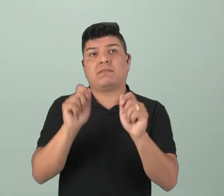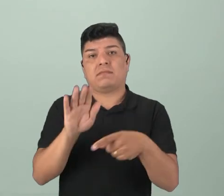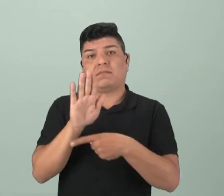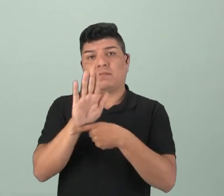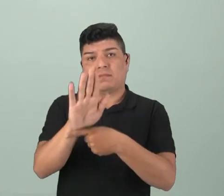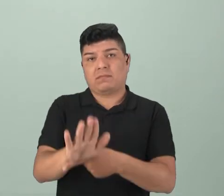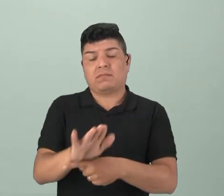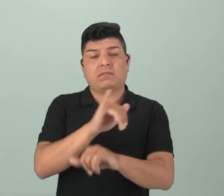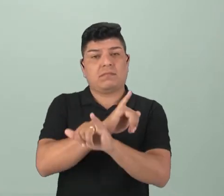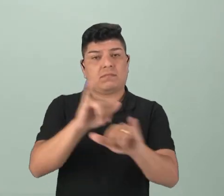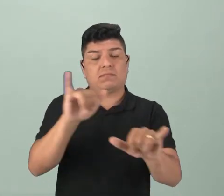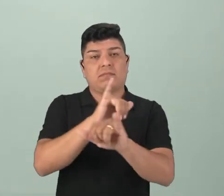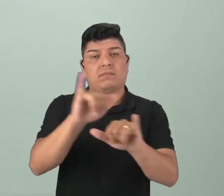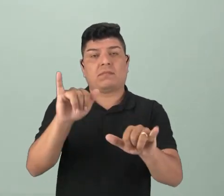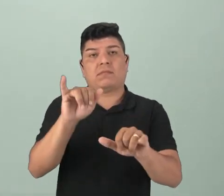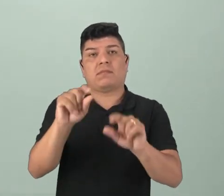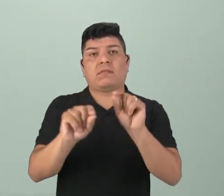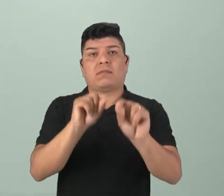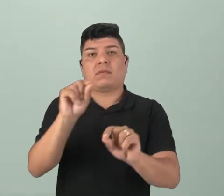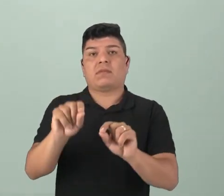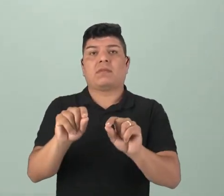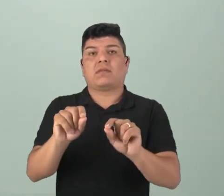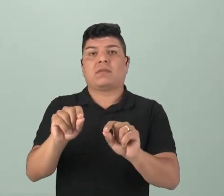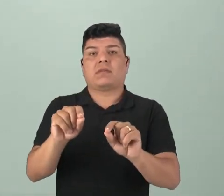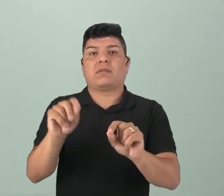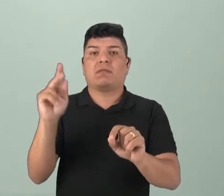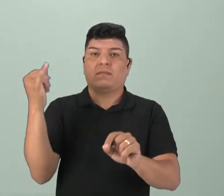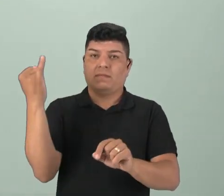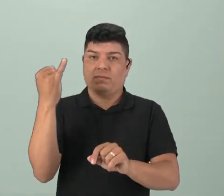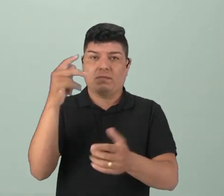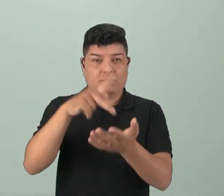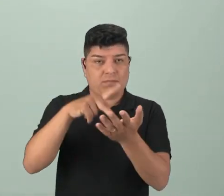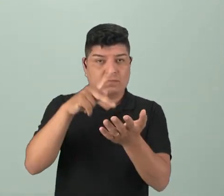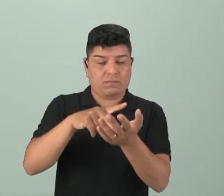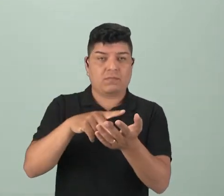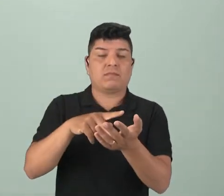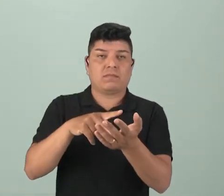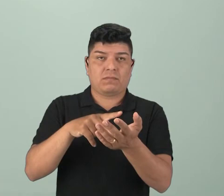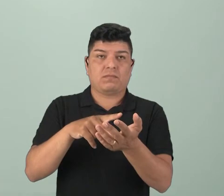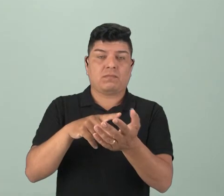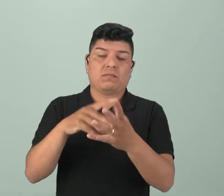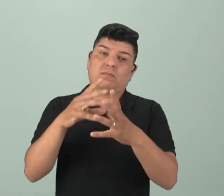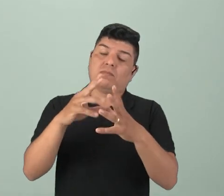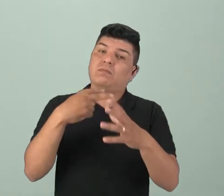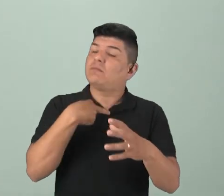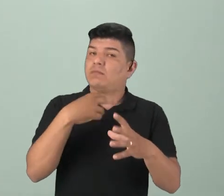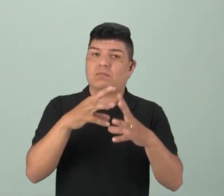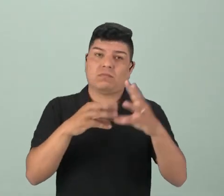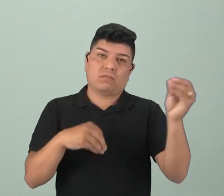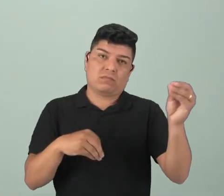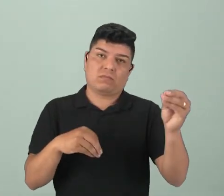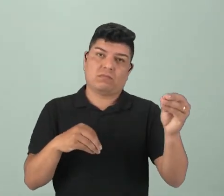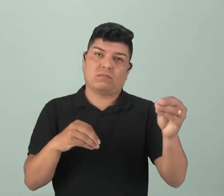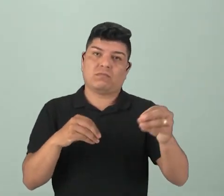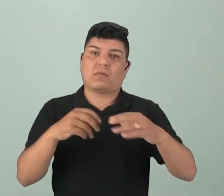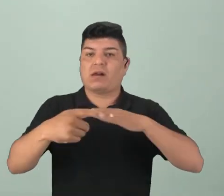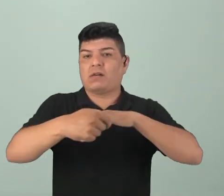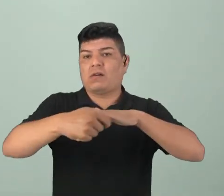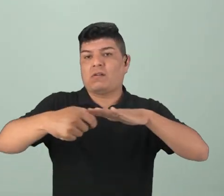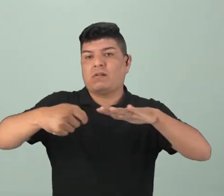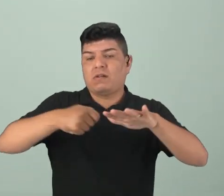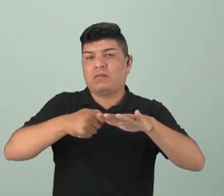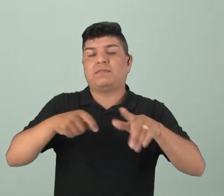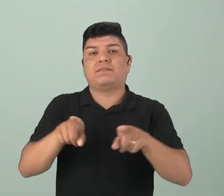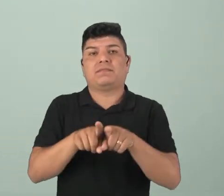ajudem aquela informação a se tornar o quê? Eficaz, verdadeira, né? Fugir ali das fake news. E